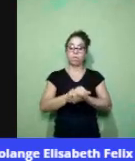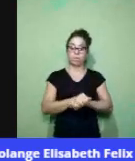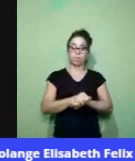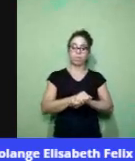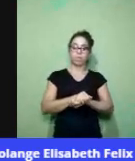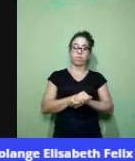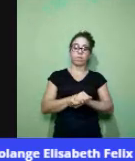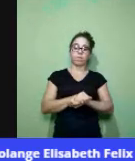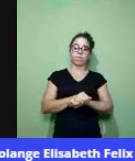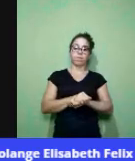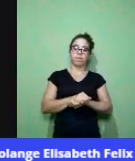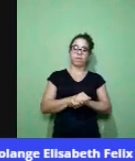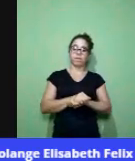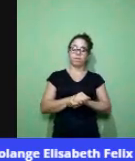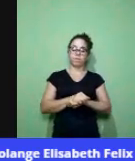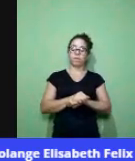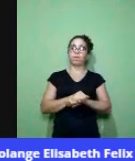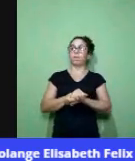material, né?